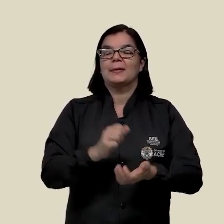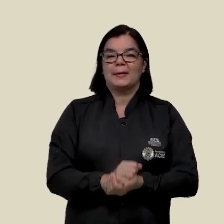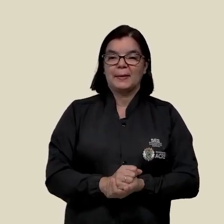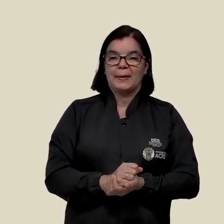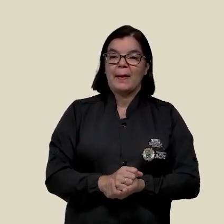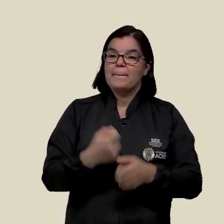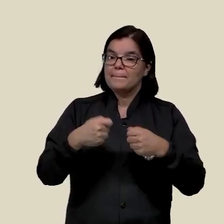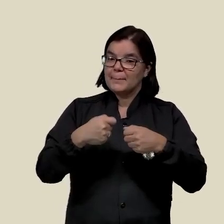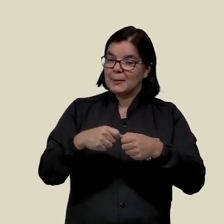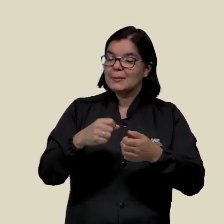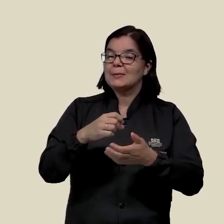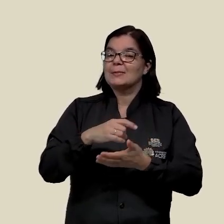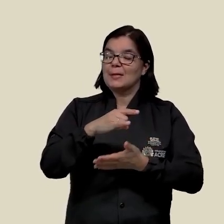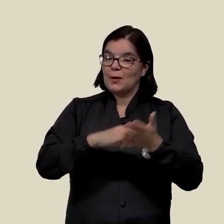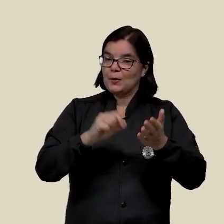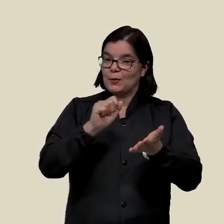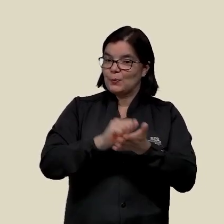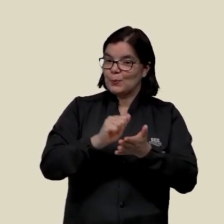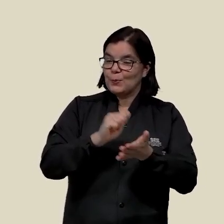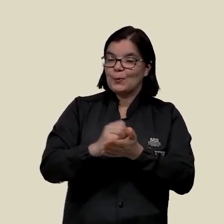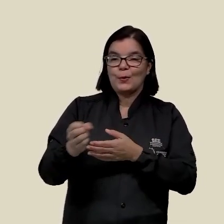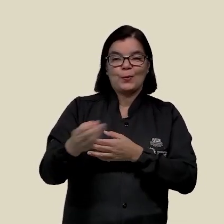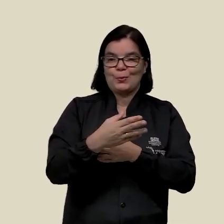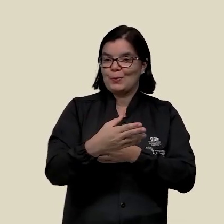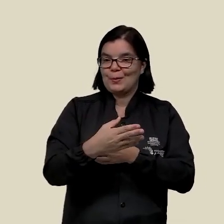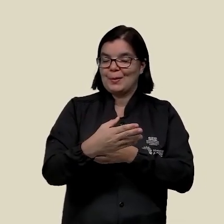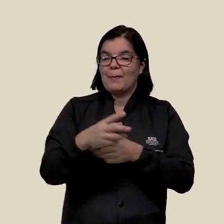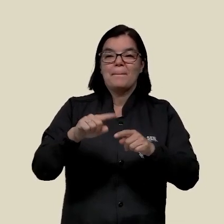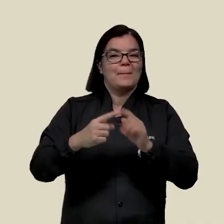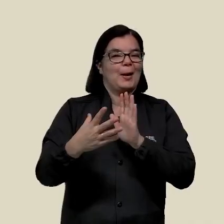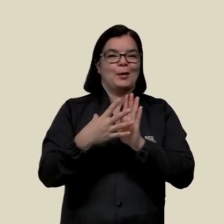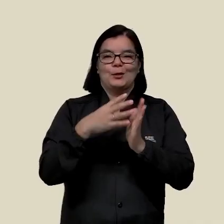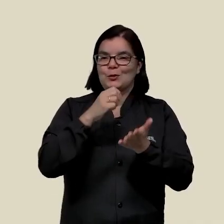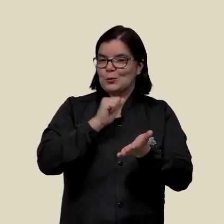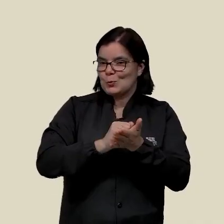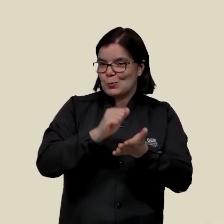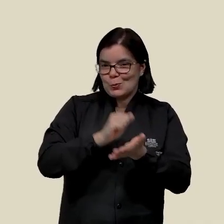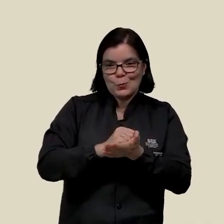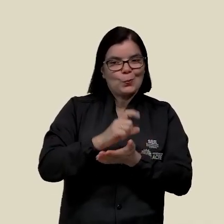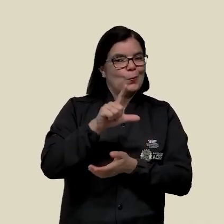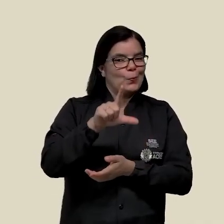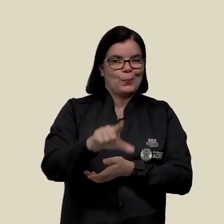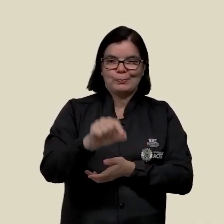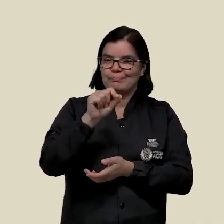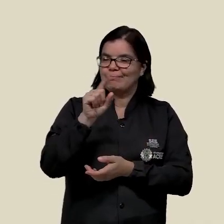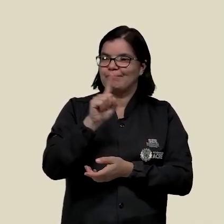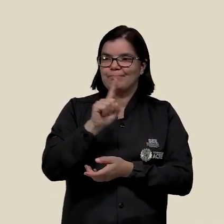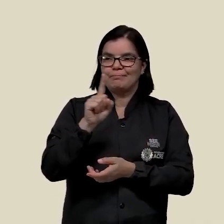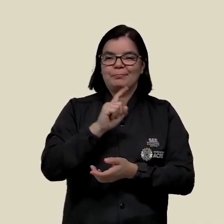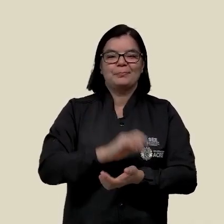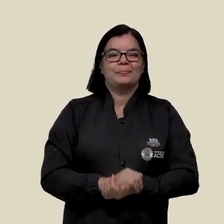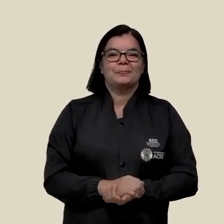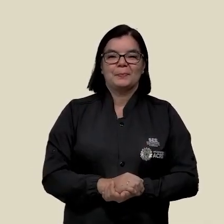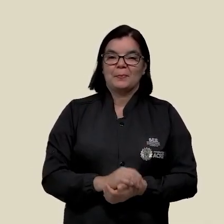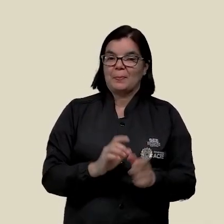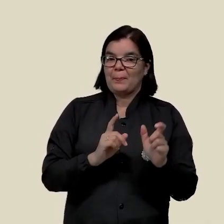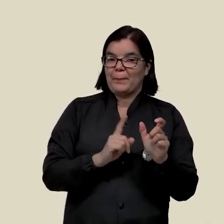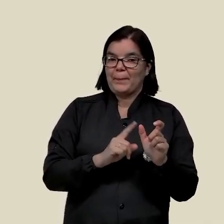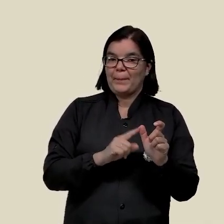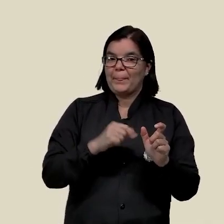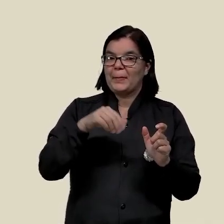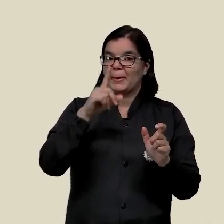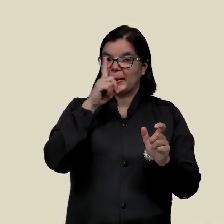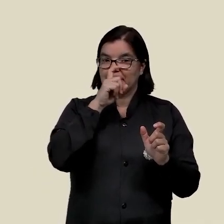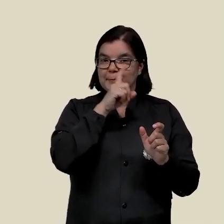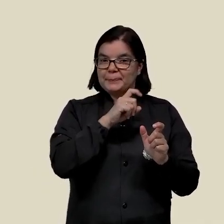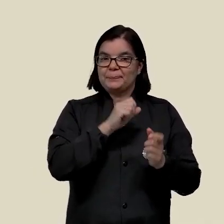a obra deve ser nova, não copiada. Essa é mais difícil, tá? É uma palavrinha mais